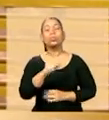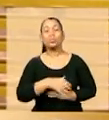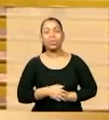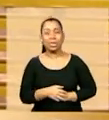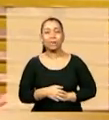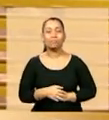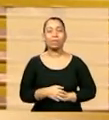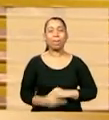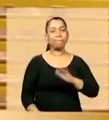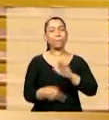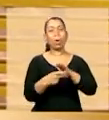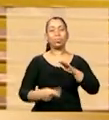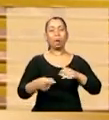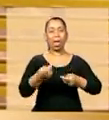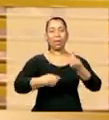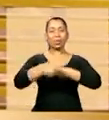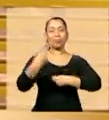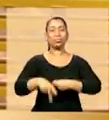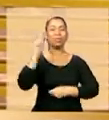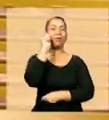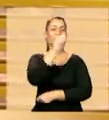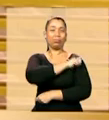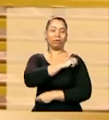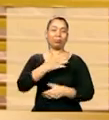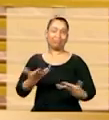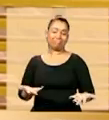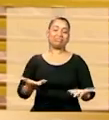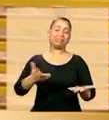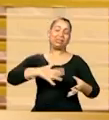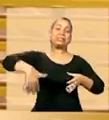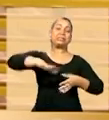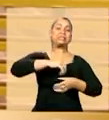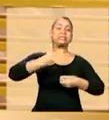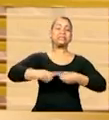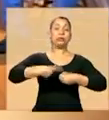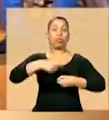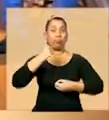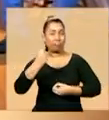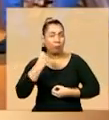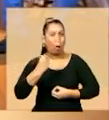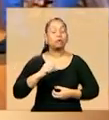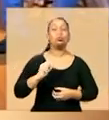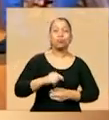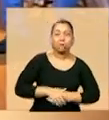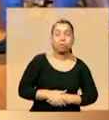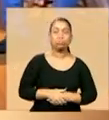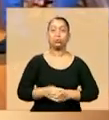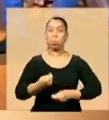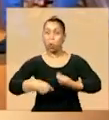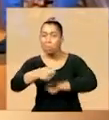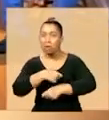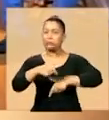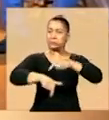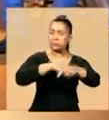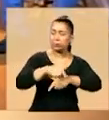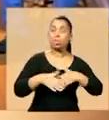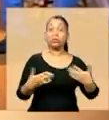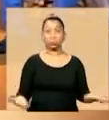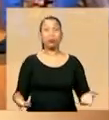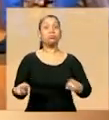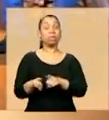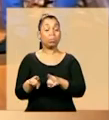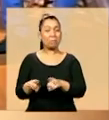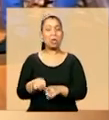de região, economia, né? Talvez, né, pra gente. Exatamente. Rio Preto, por exemplo, uma cidade forte, comércio, serviço. Isso.